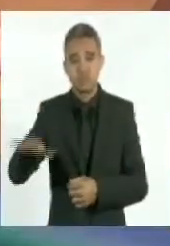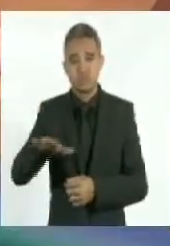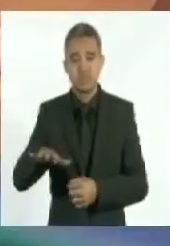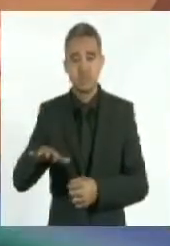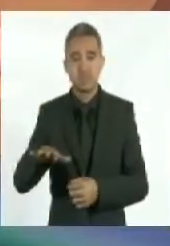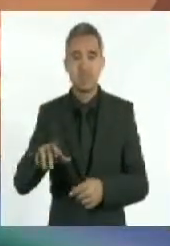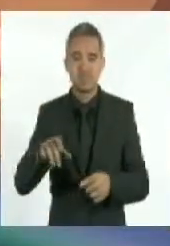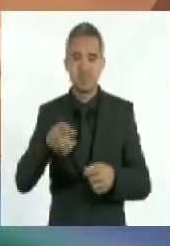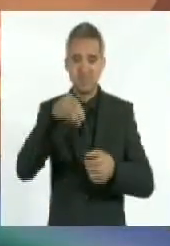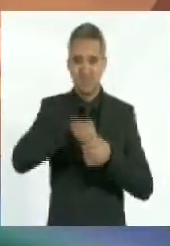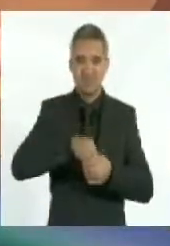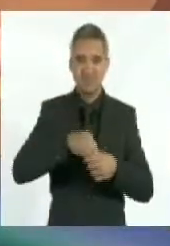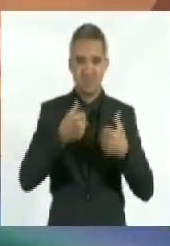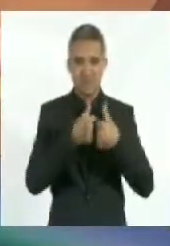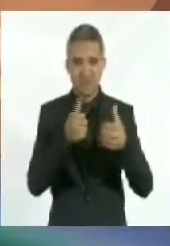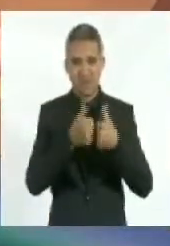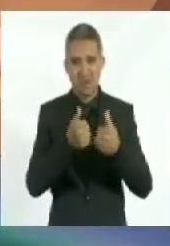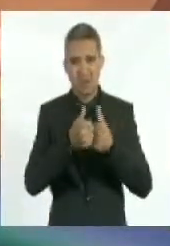assassinado no ônibus,